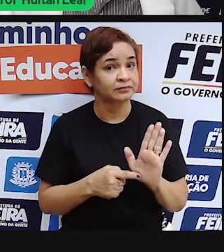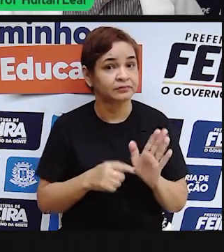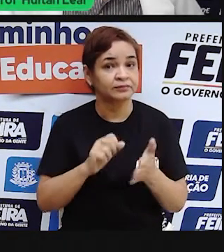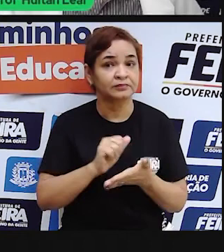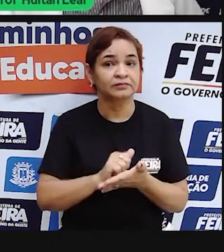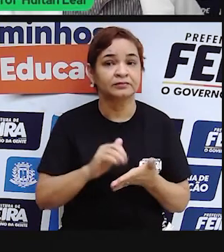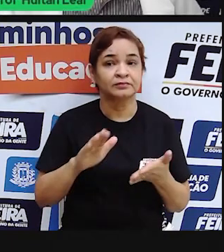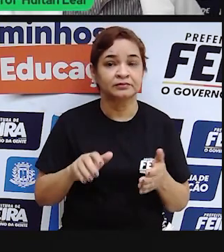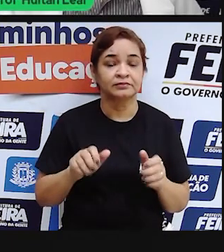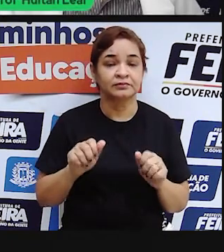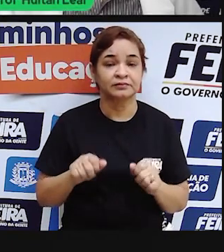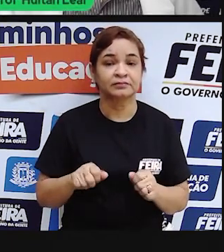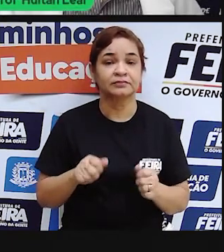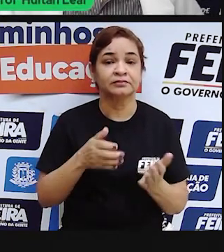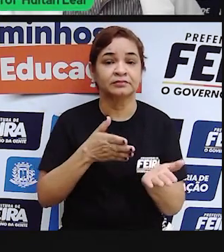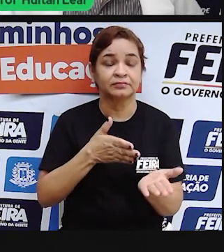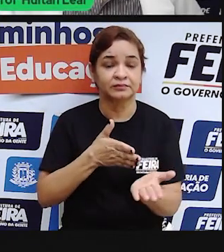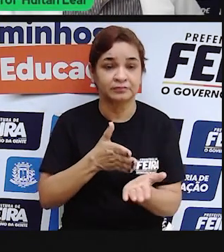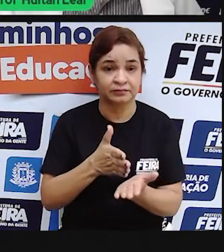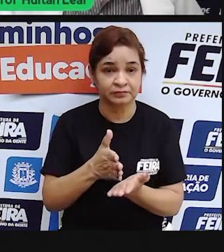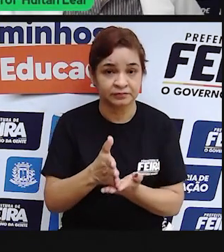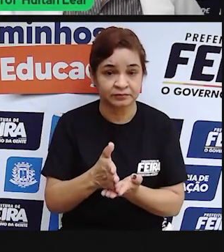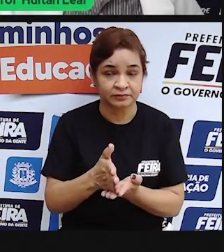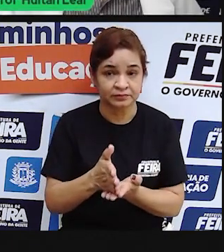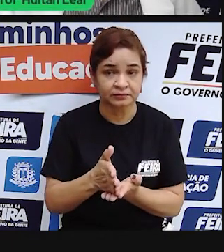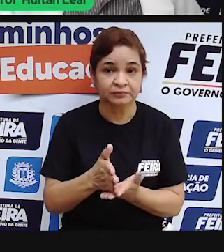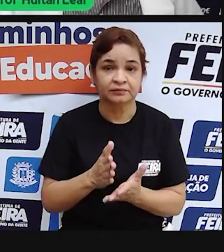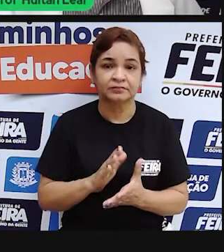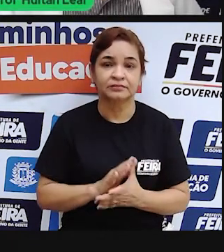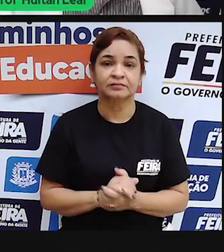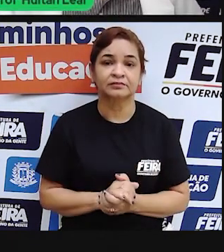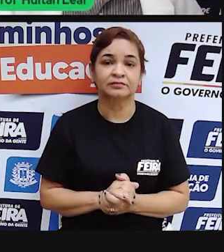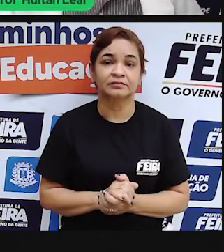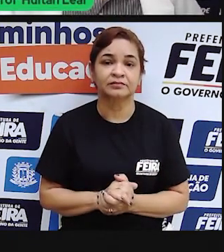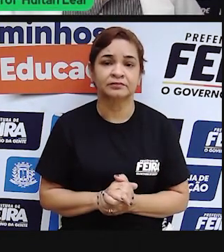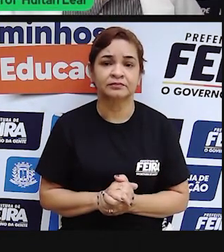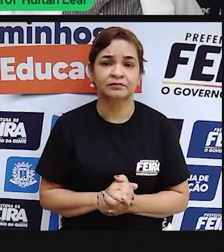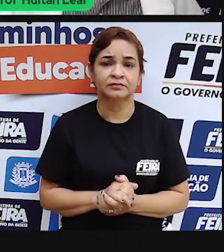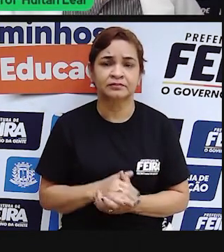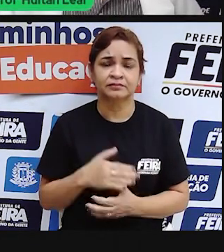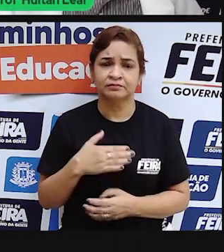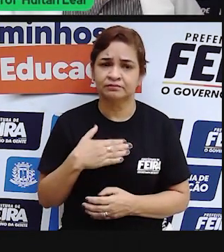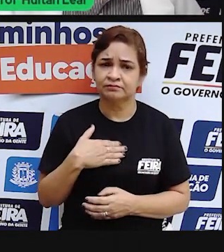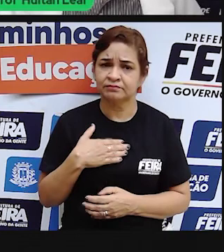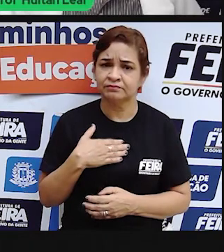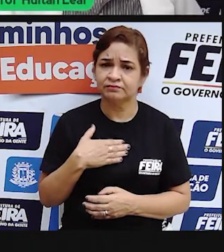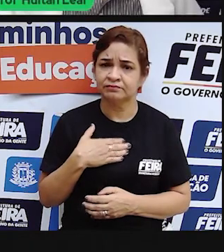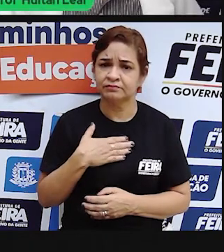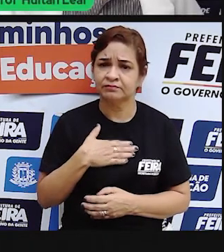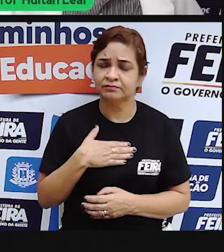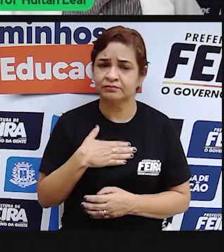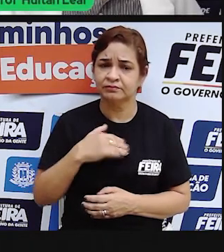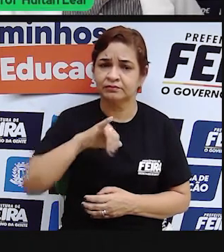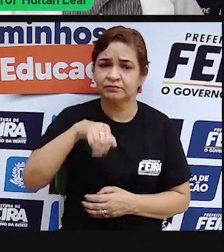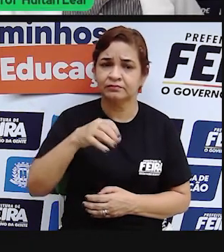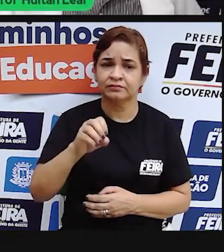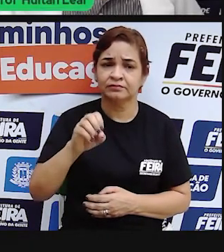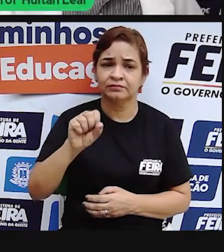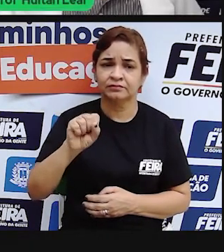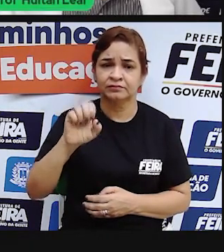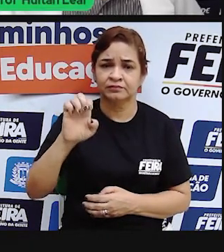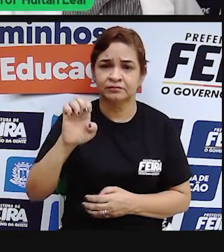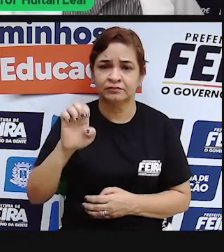traço característico do objeto ao qual a ação é direcionada. Eu considero José. A ação